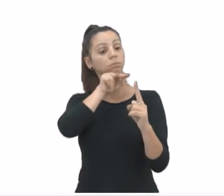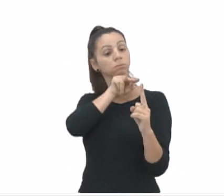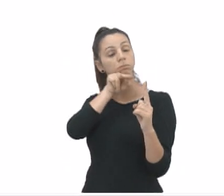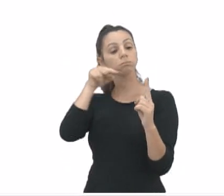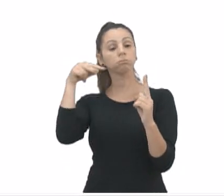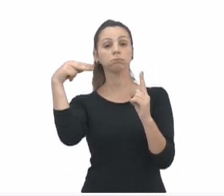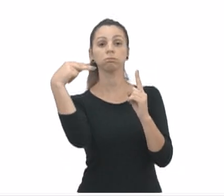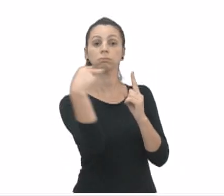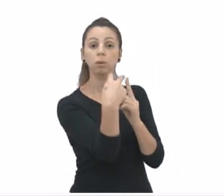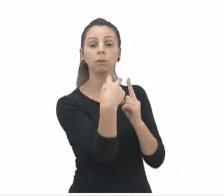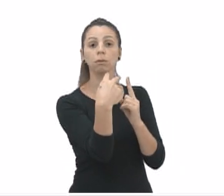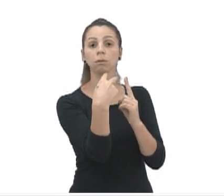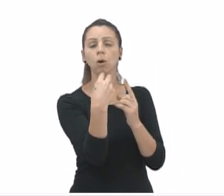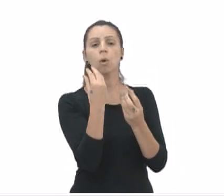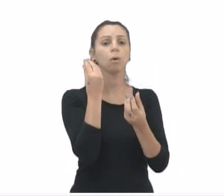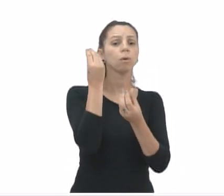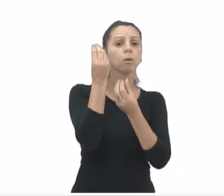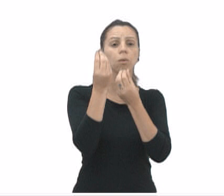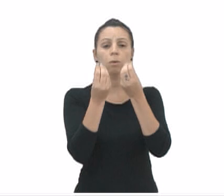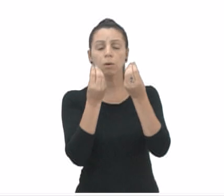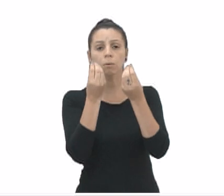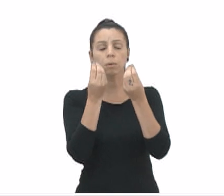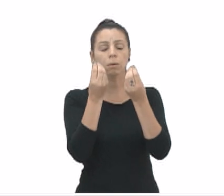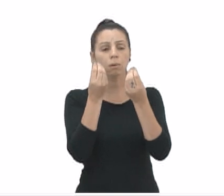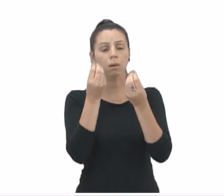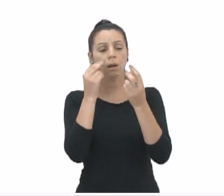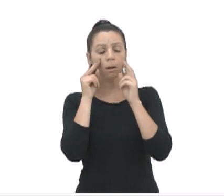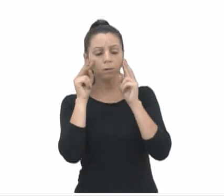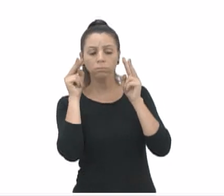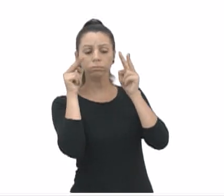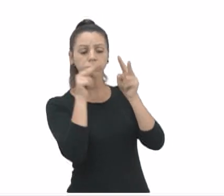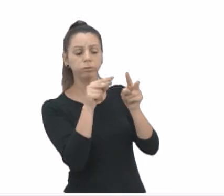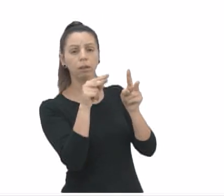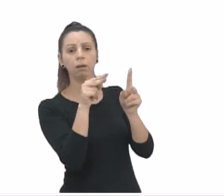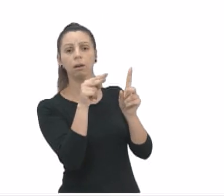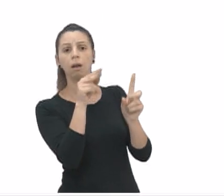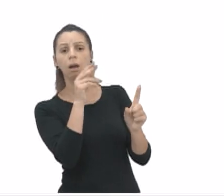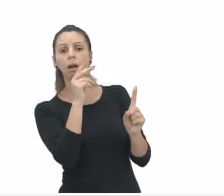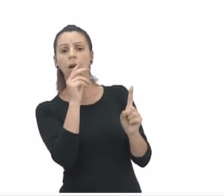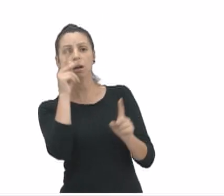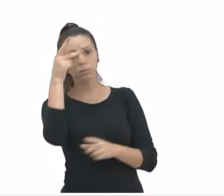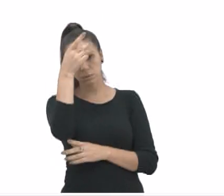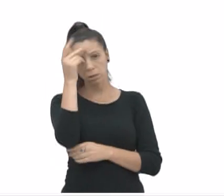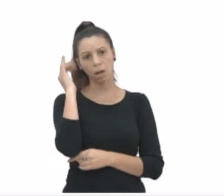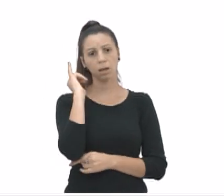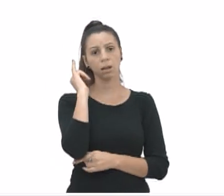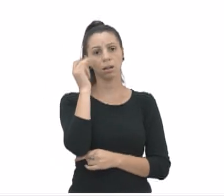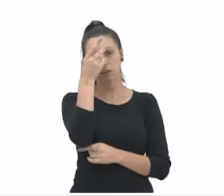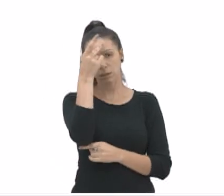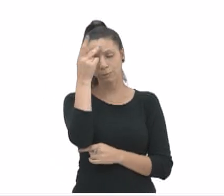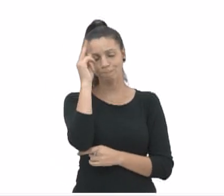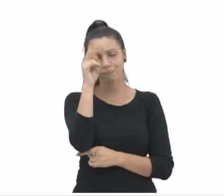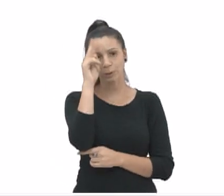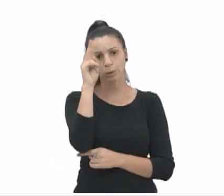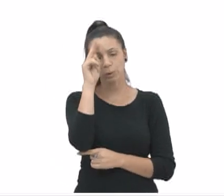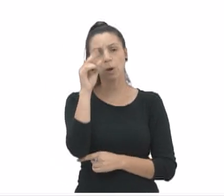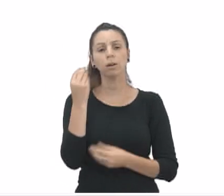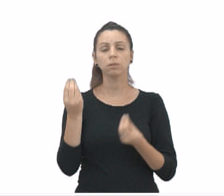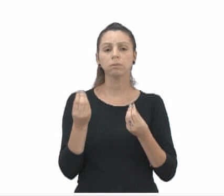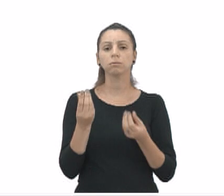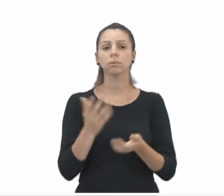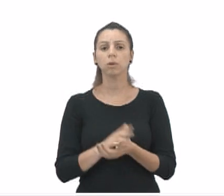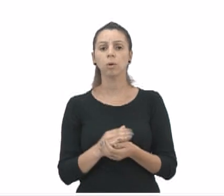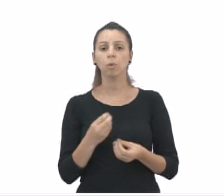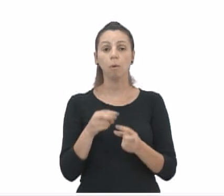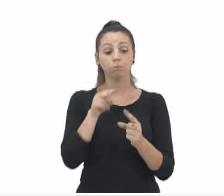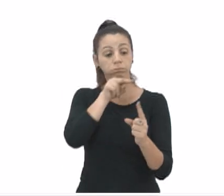Como que ele olha para a história? De que lugar ele vai falar, Então, constitui-se